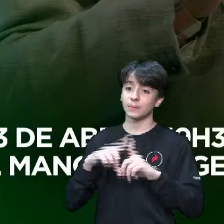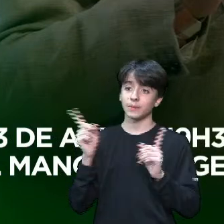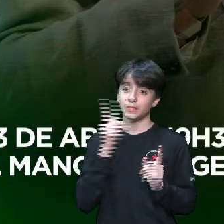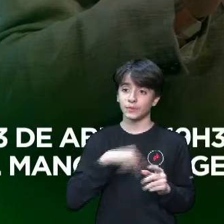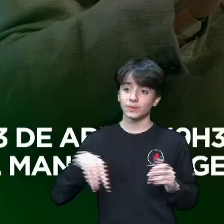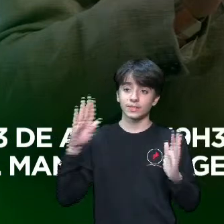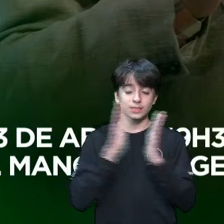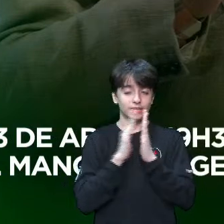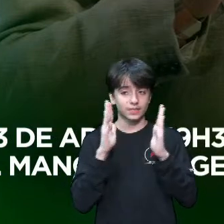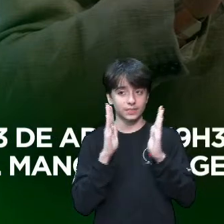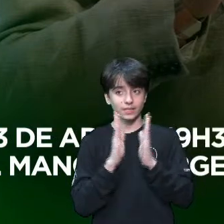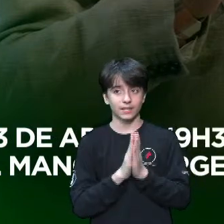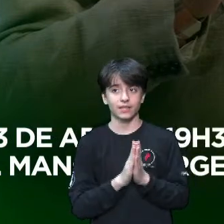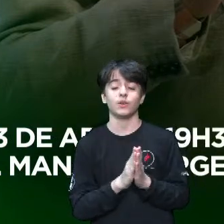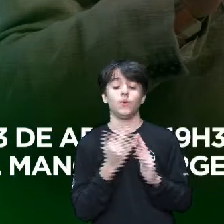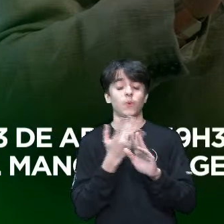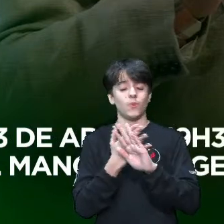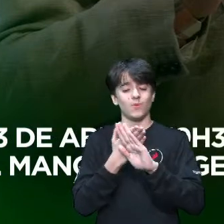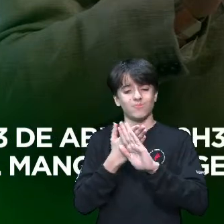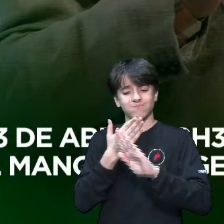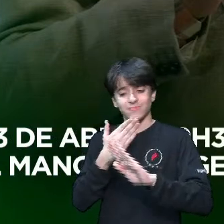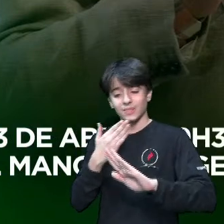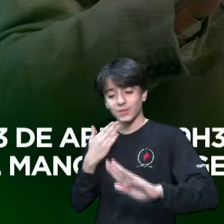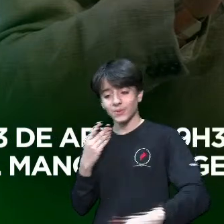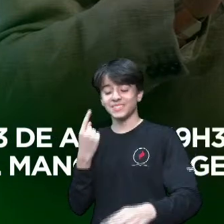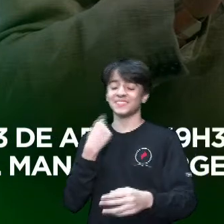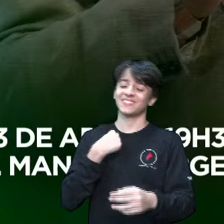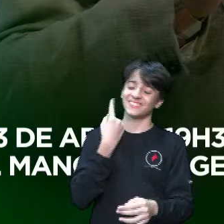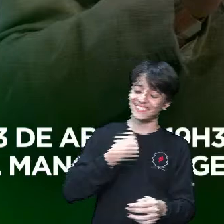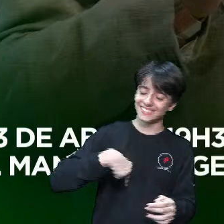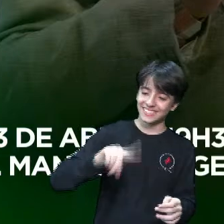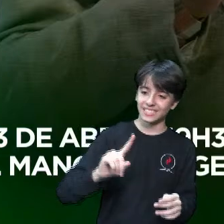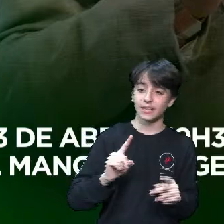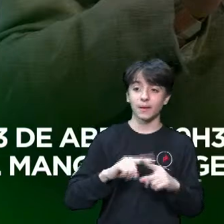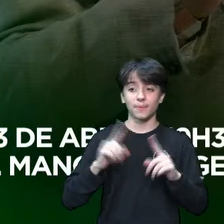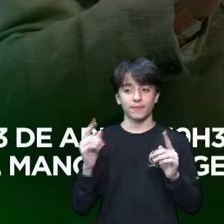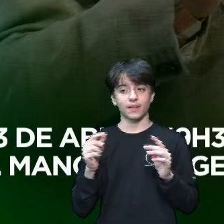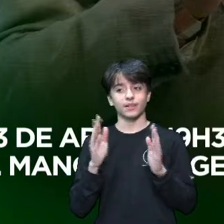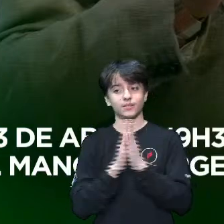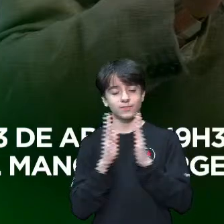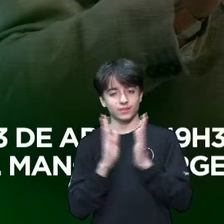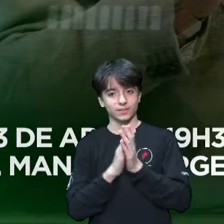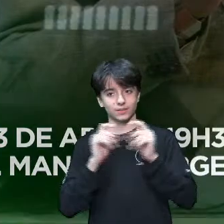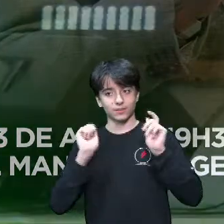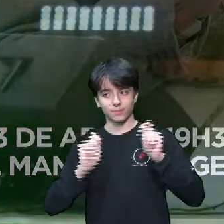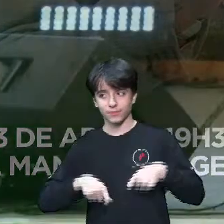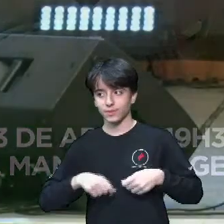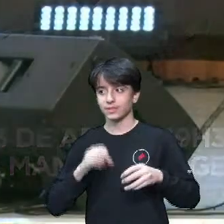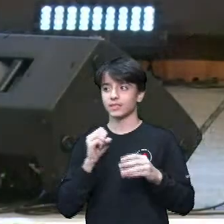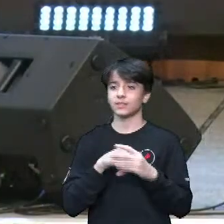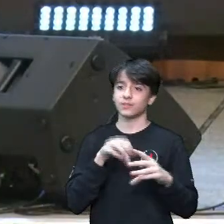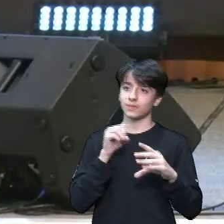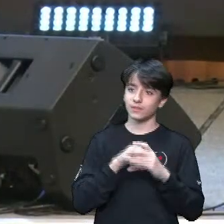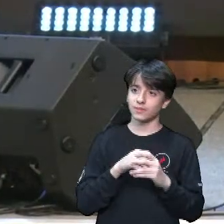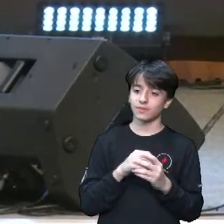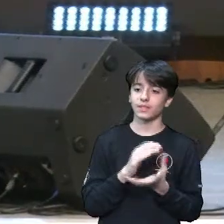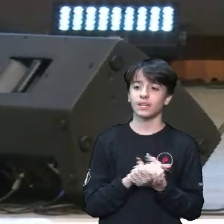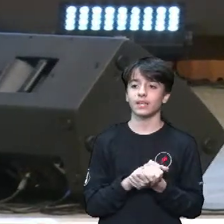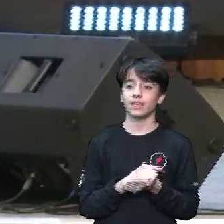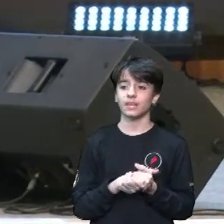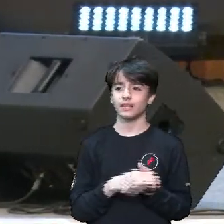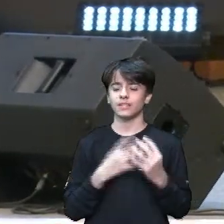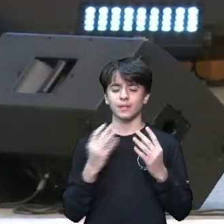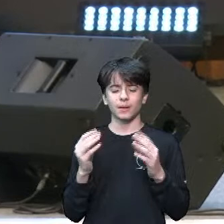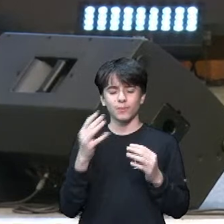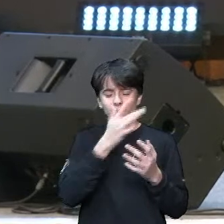orando para Deus abençoar e nos dá aí uma grande colheita de vidas naquele lugar, assim como